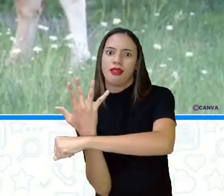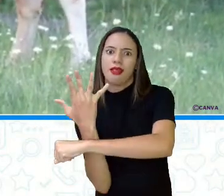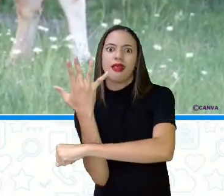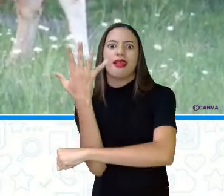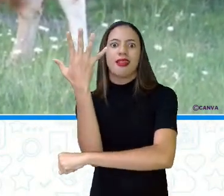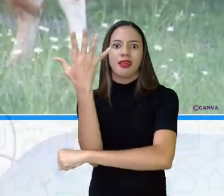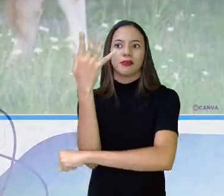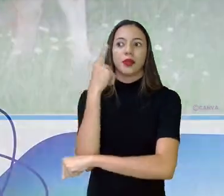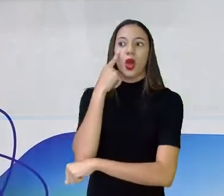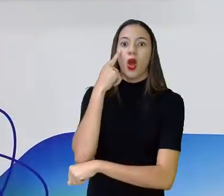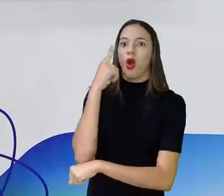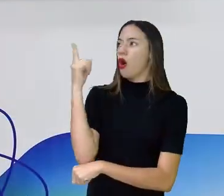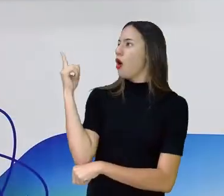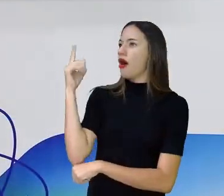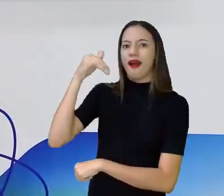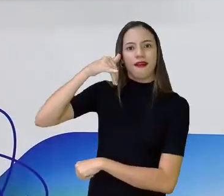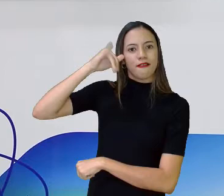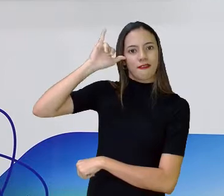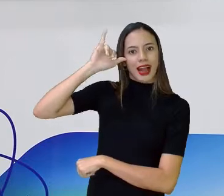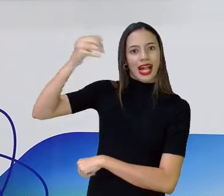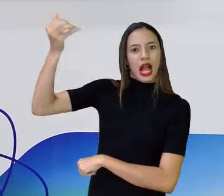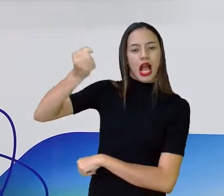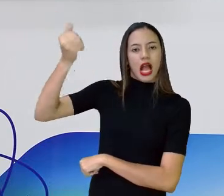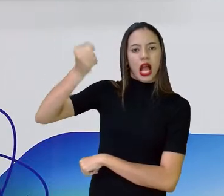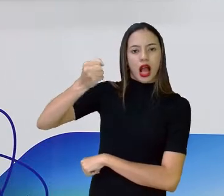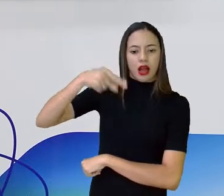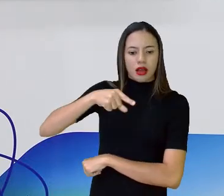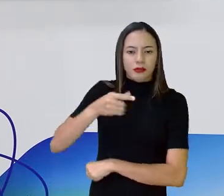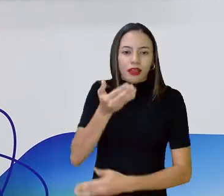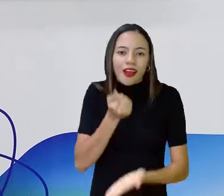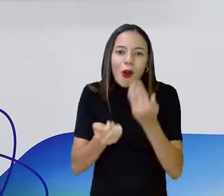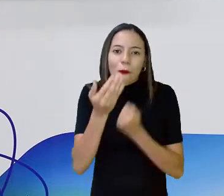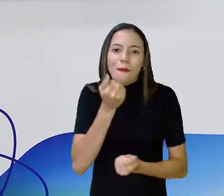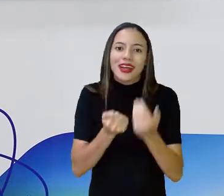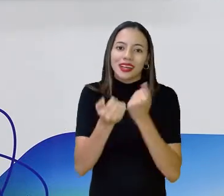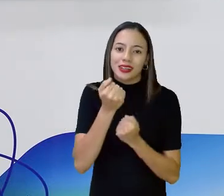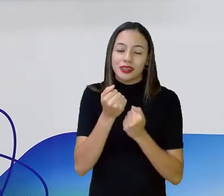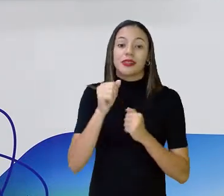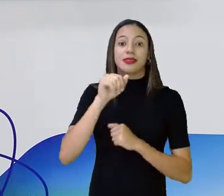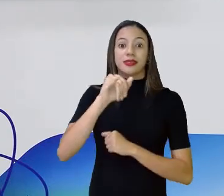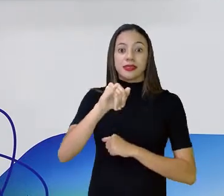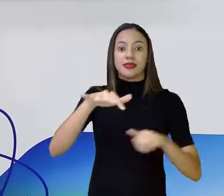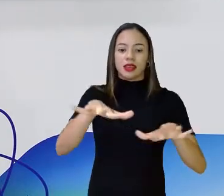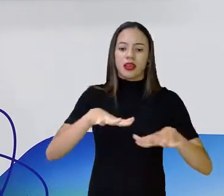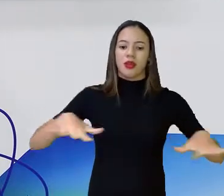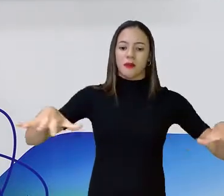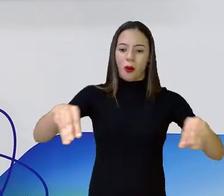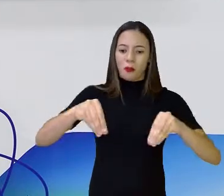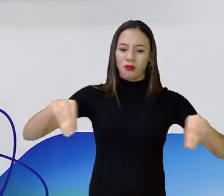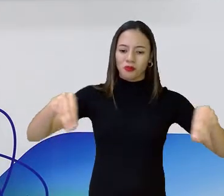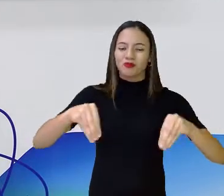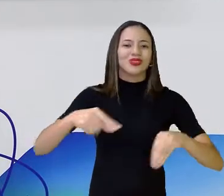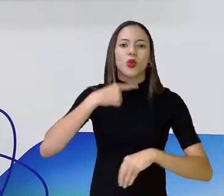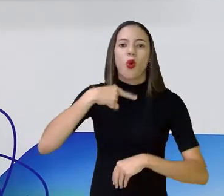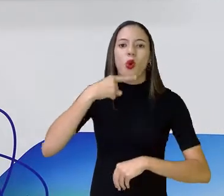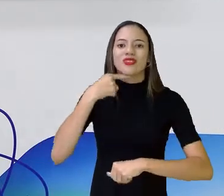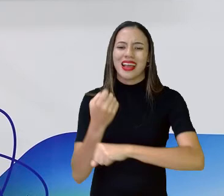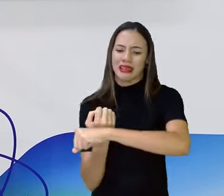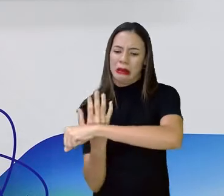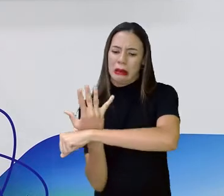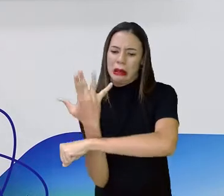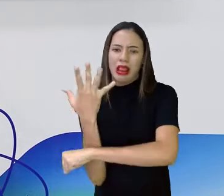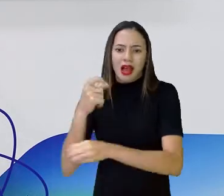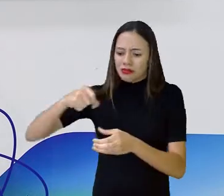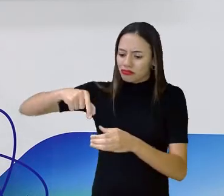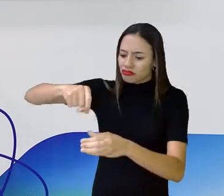aí dessa vaca no pasto e que ela possa se alimentar. Se o solo aí ele não é fértil, se a gente não consegue plantar